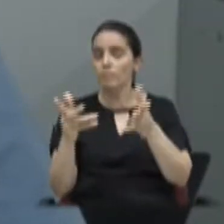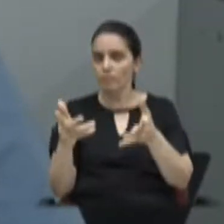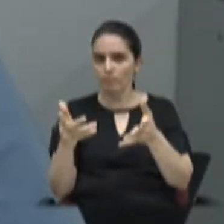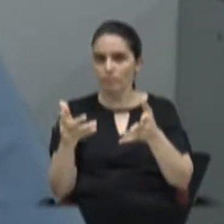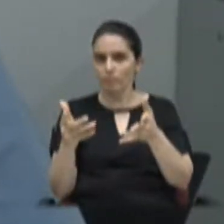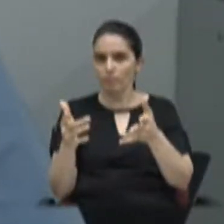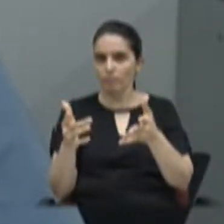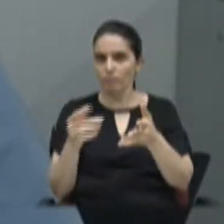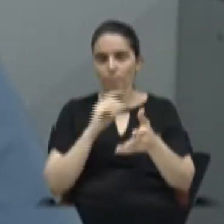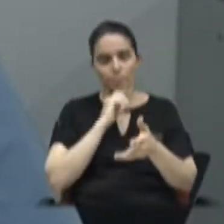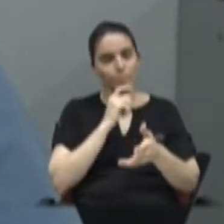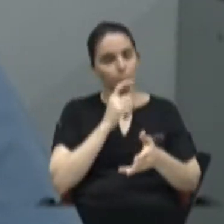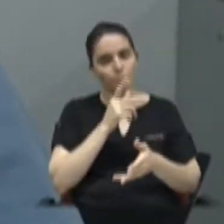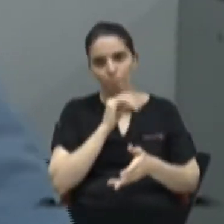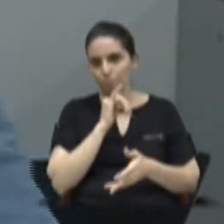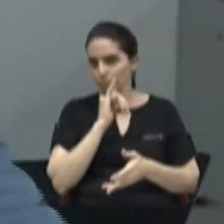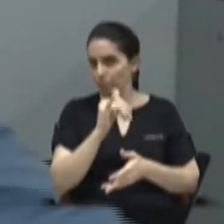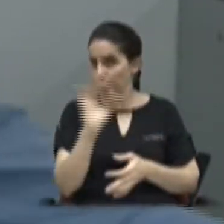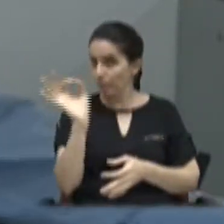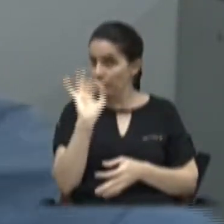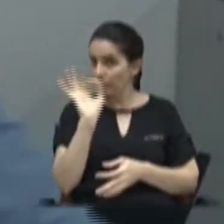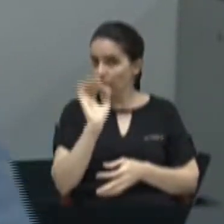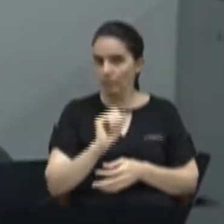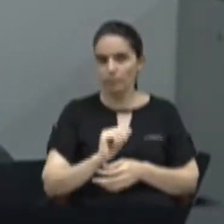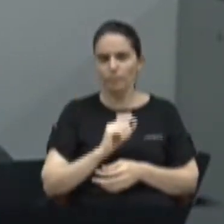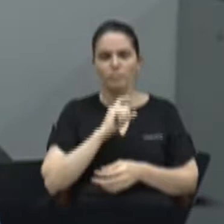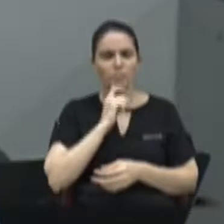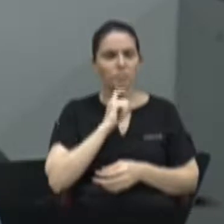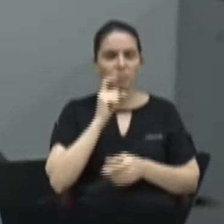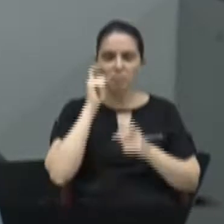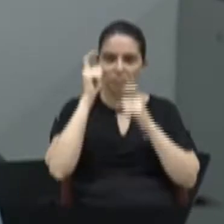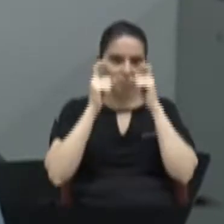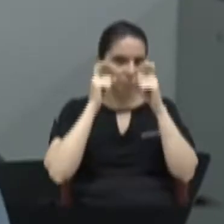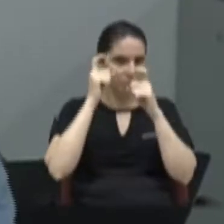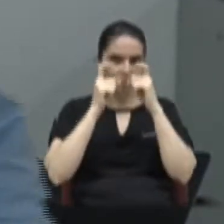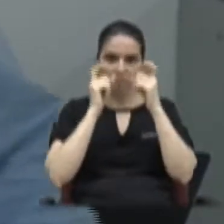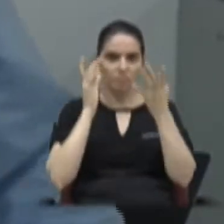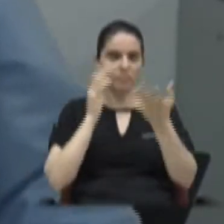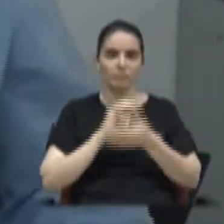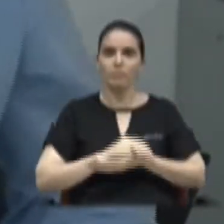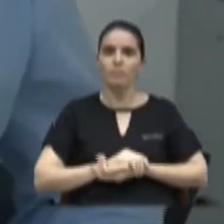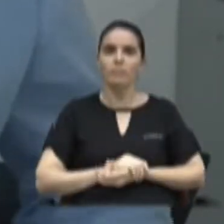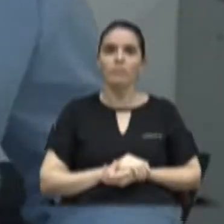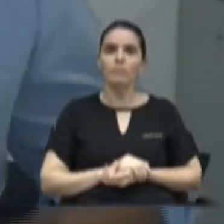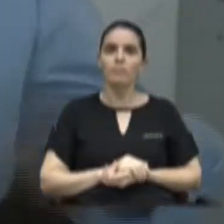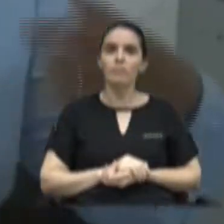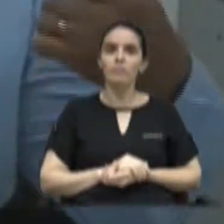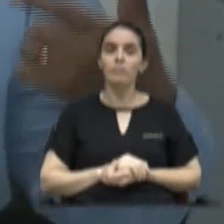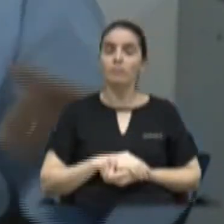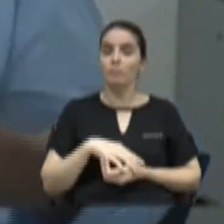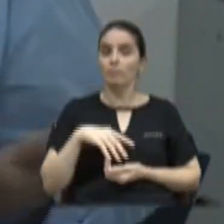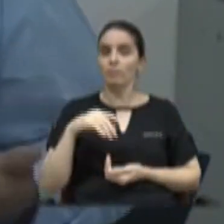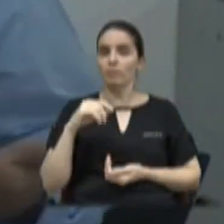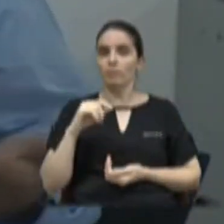ninguém fala. Ninguém está preocupado com isso. E até quem tem